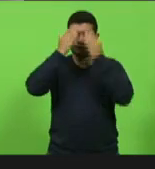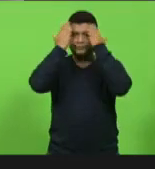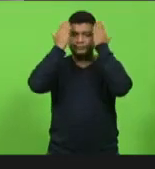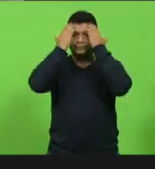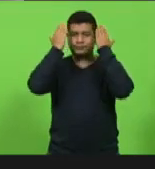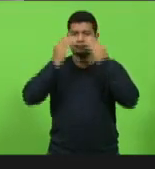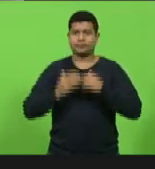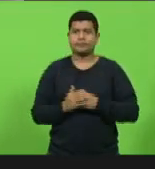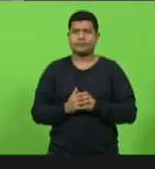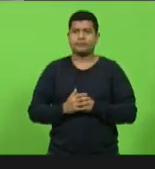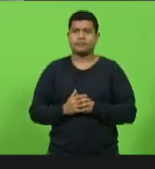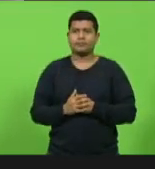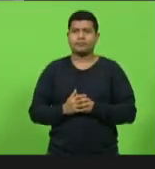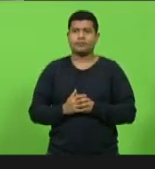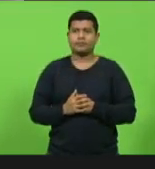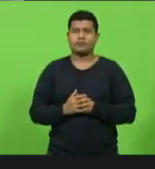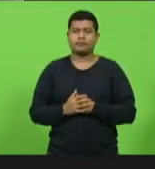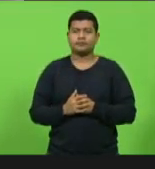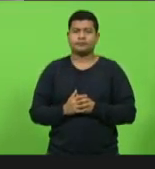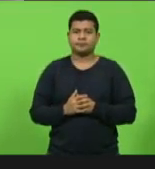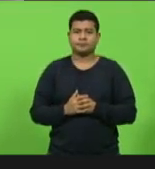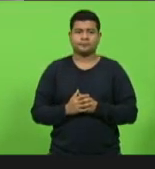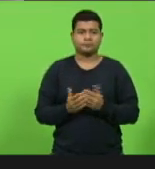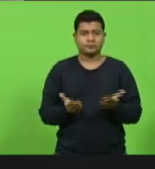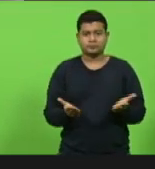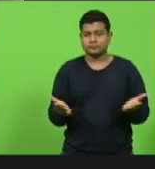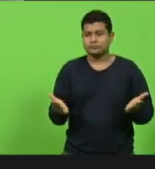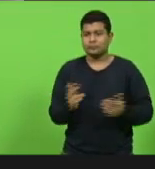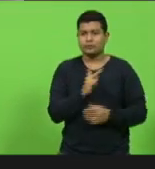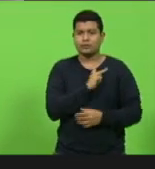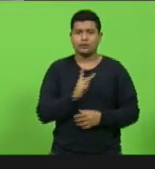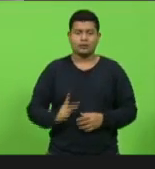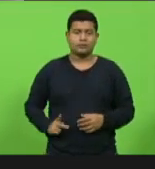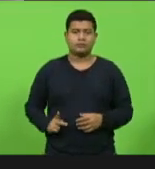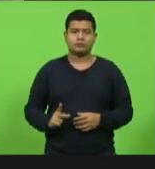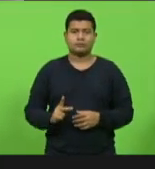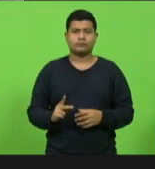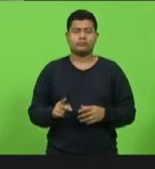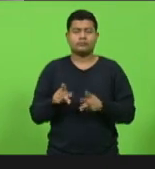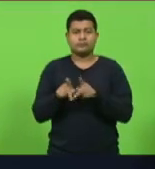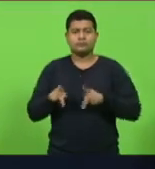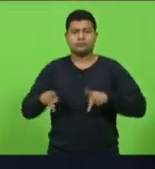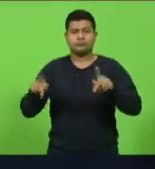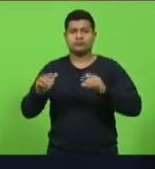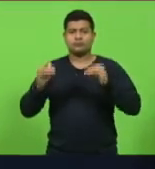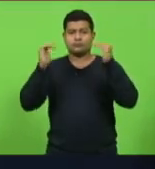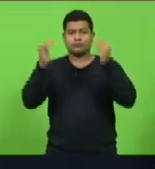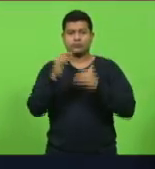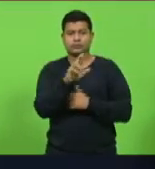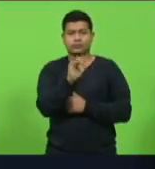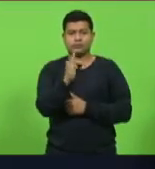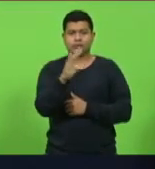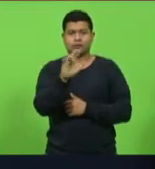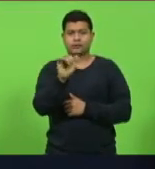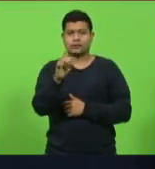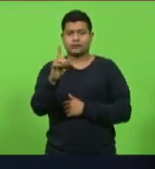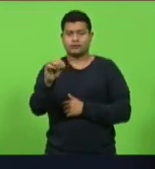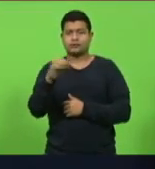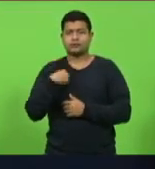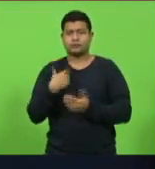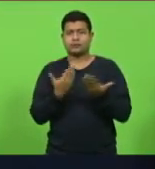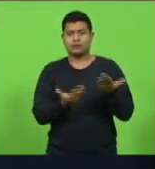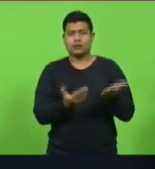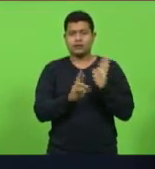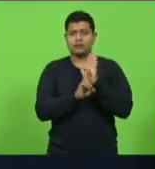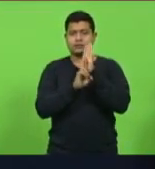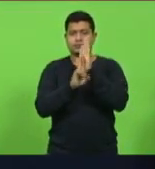é só Presidente eminente Desembargador Ricardo Reis em cujo nome quero